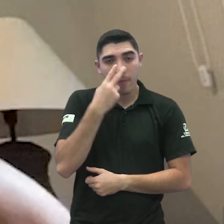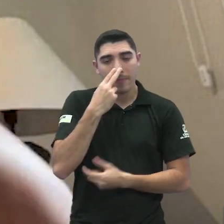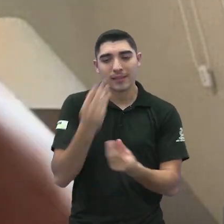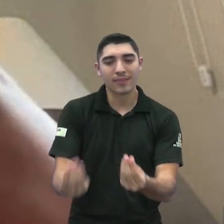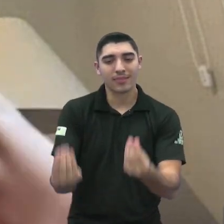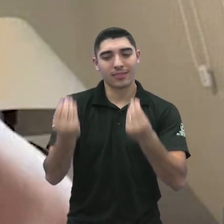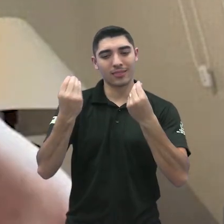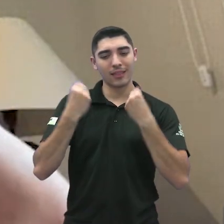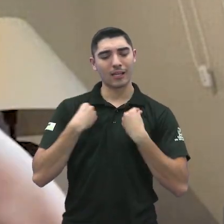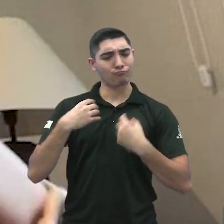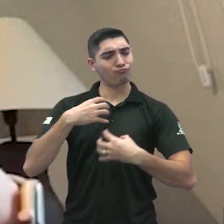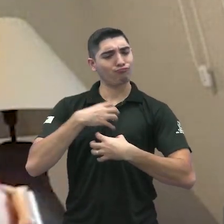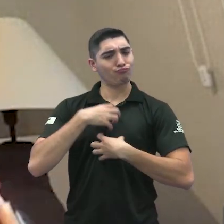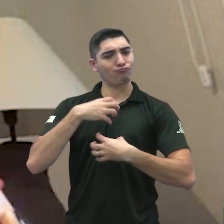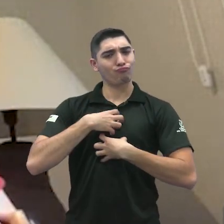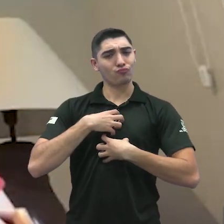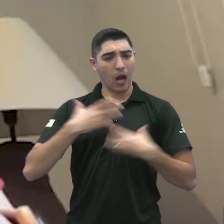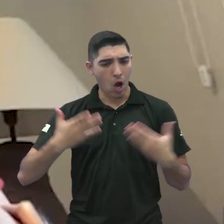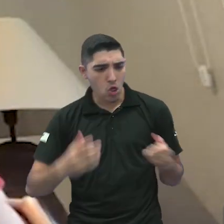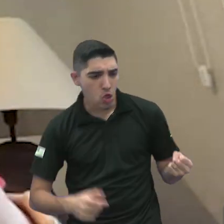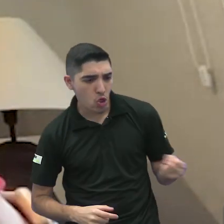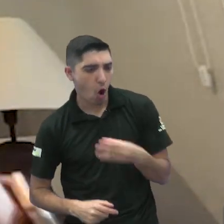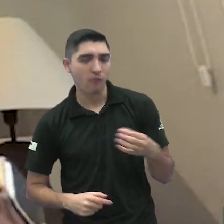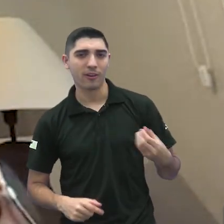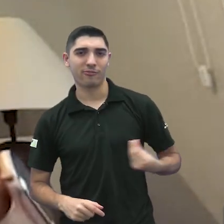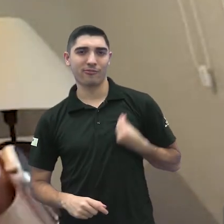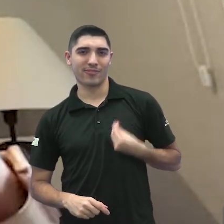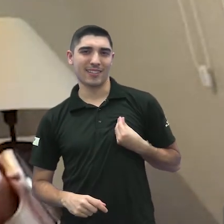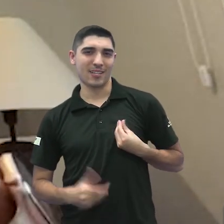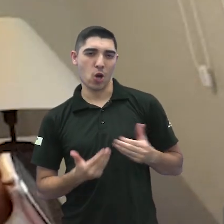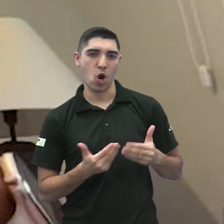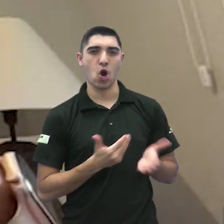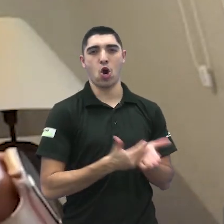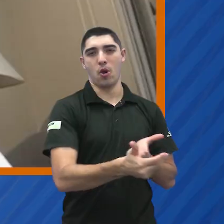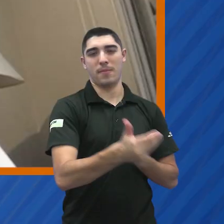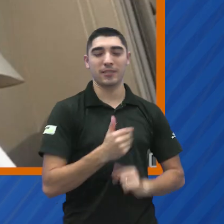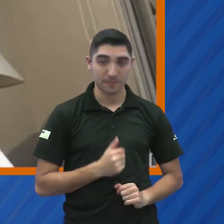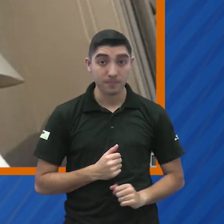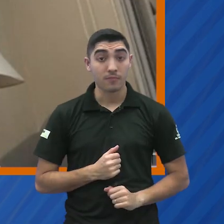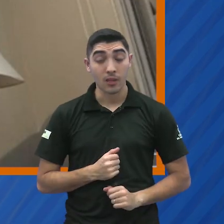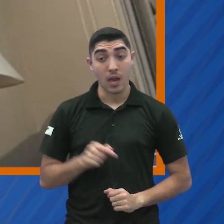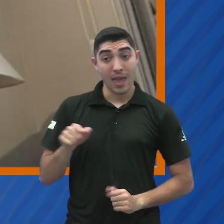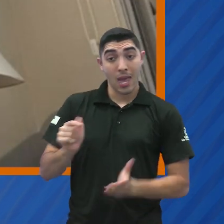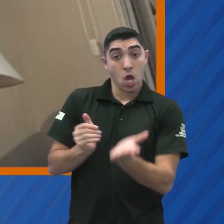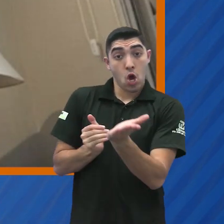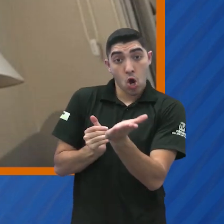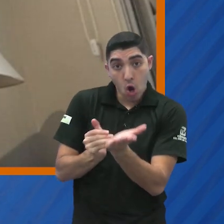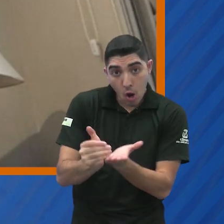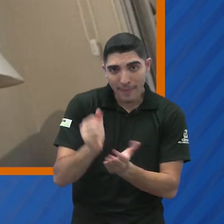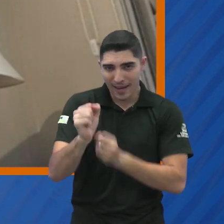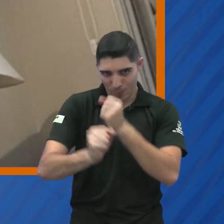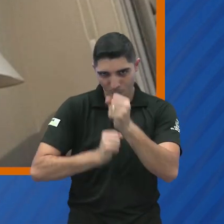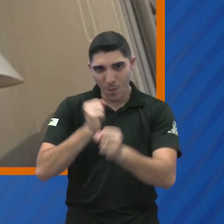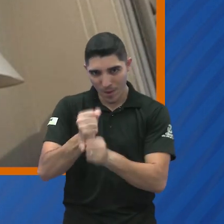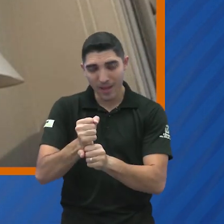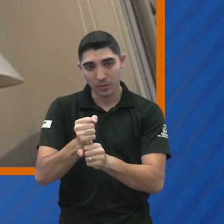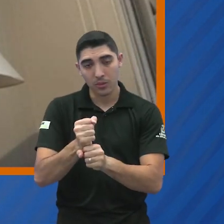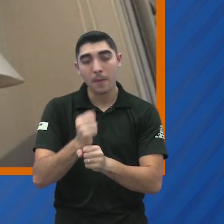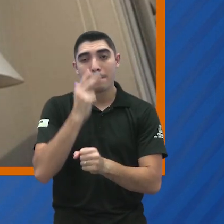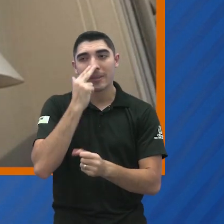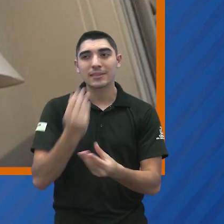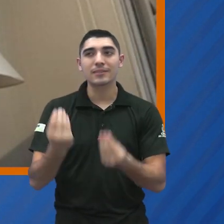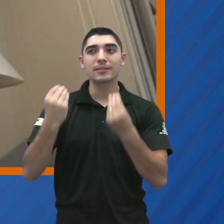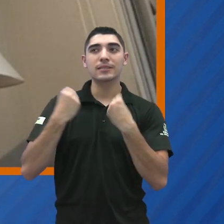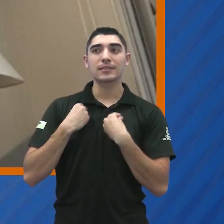novo ano também desperta em nós a sensação de que um novo ciclo irá se iniciar. Normalmente, o começo do ano, ele